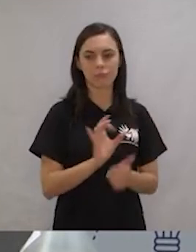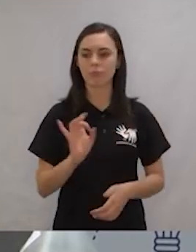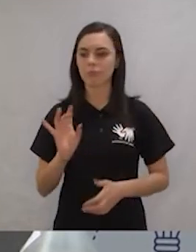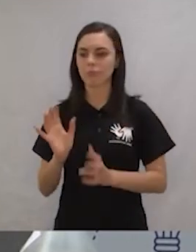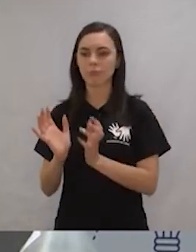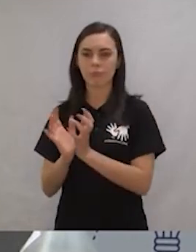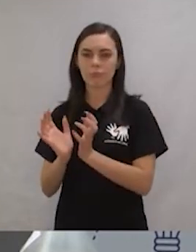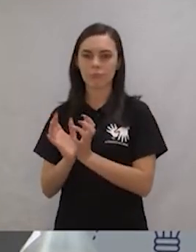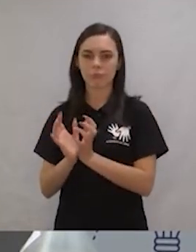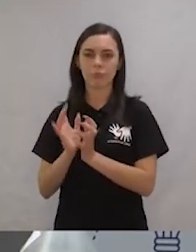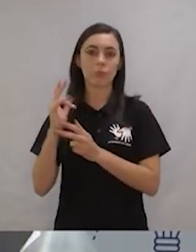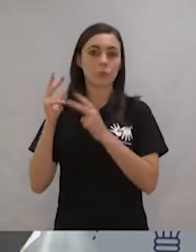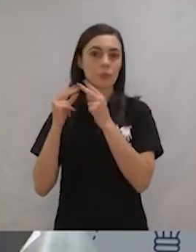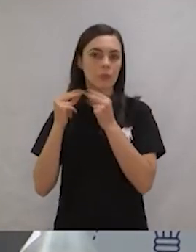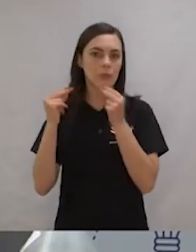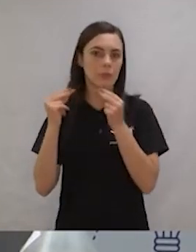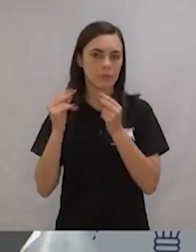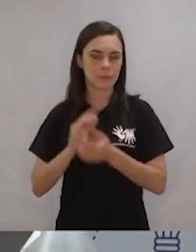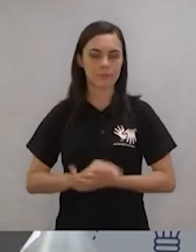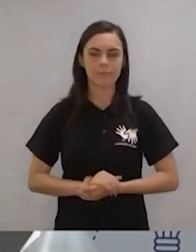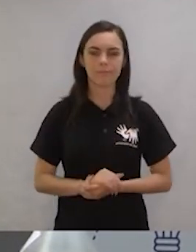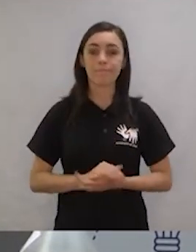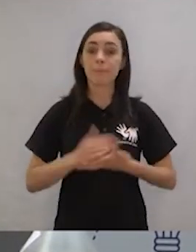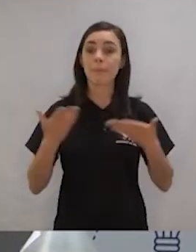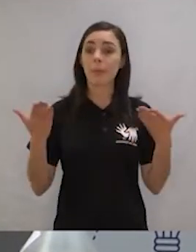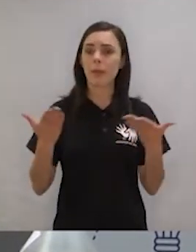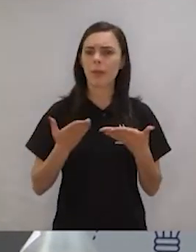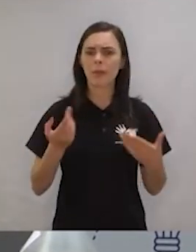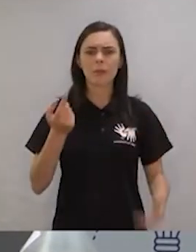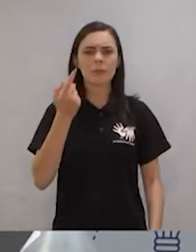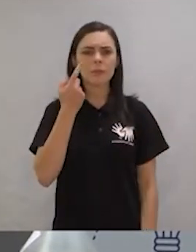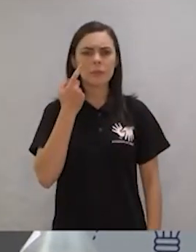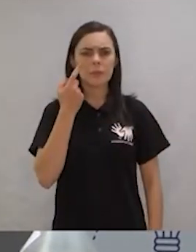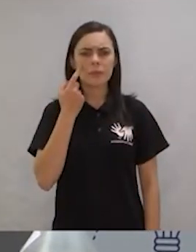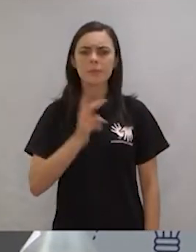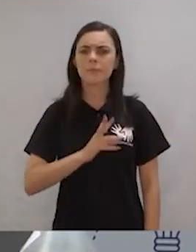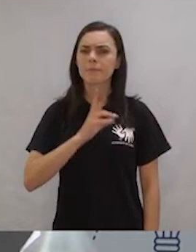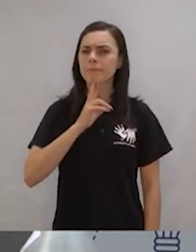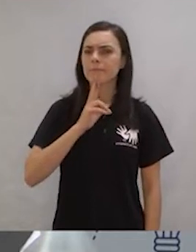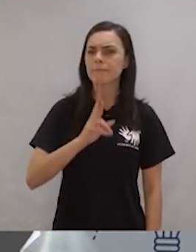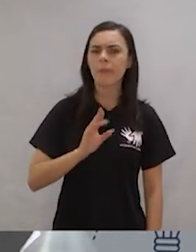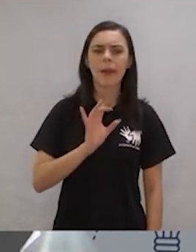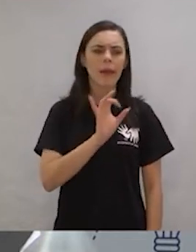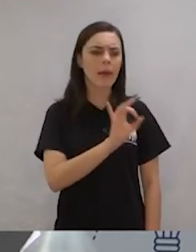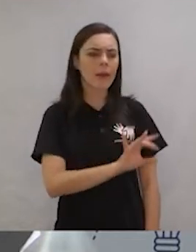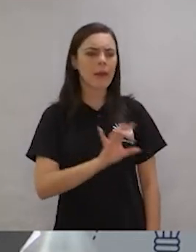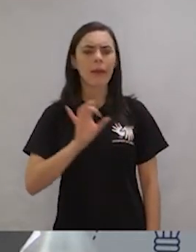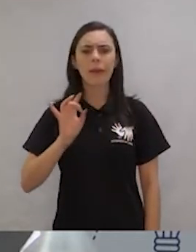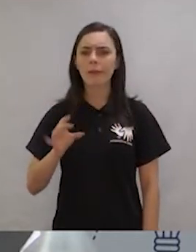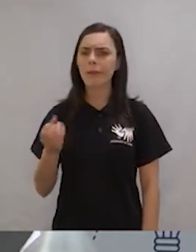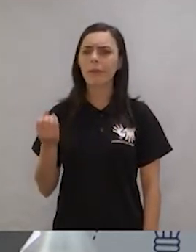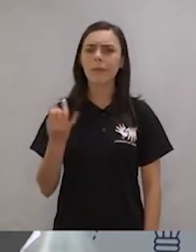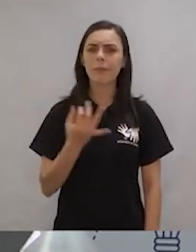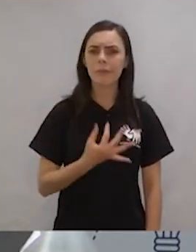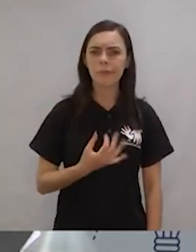sua quantidade em 2. Agora vamos ver o resultado de cada